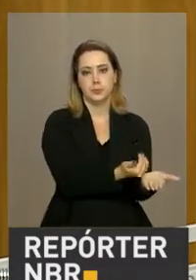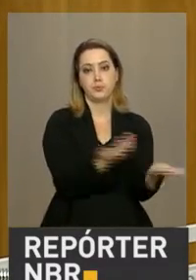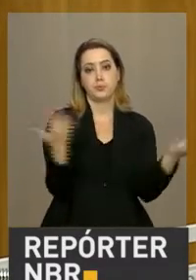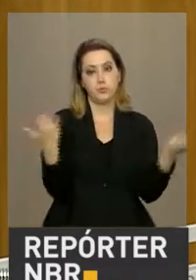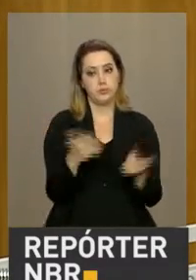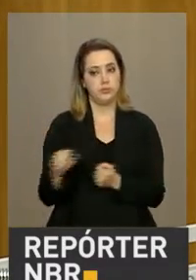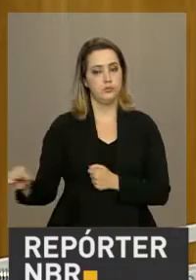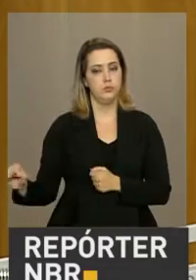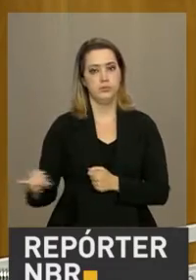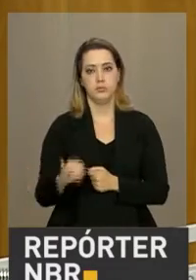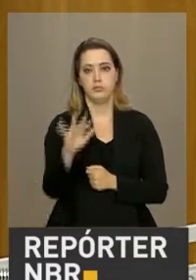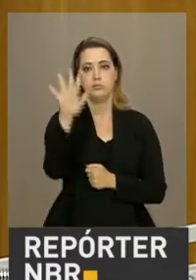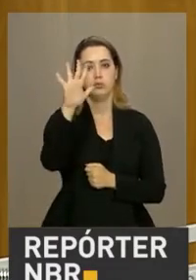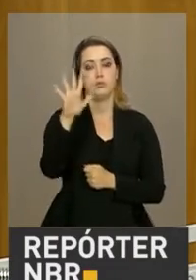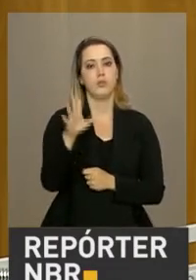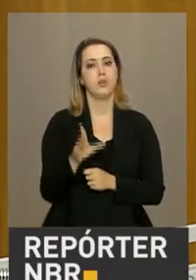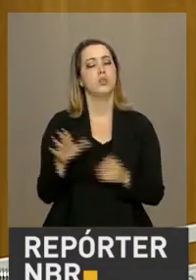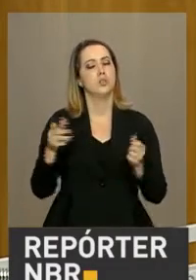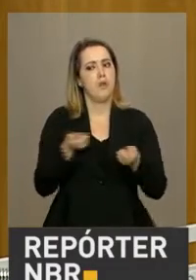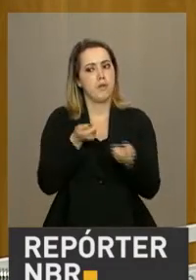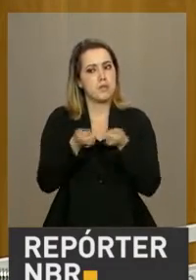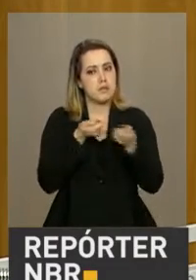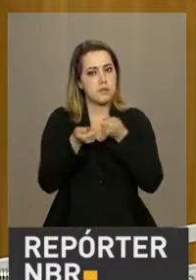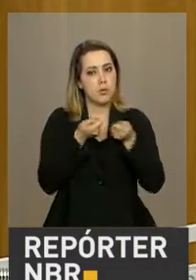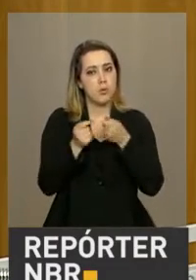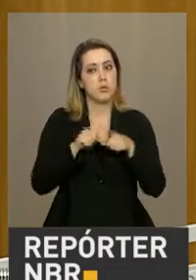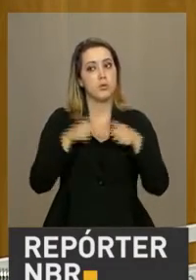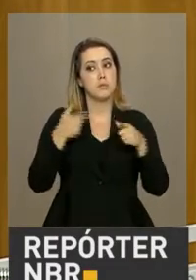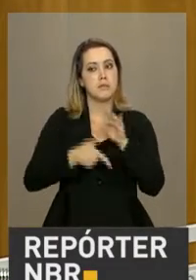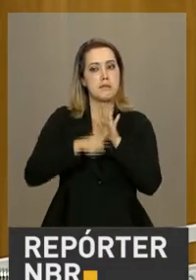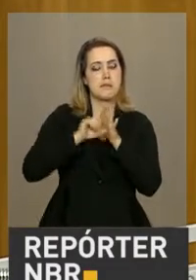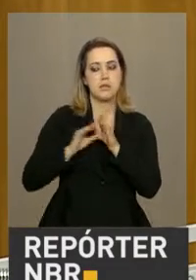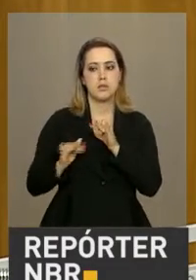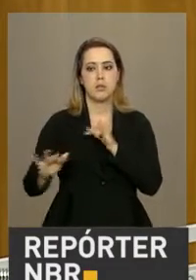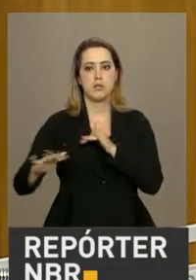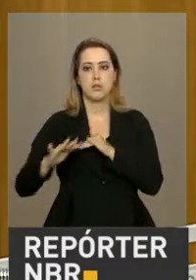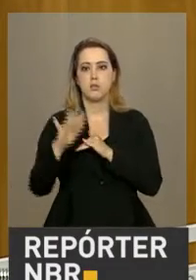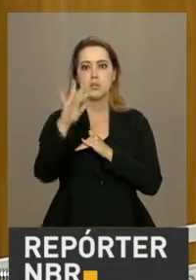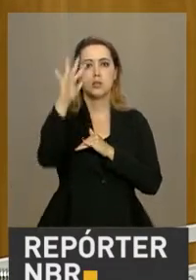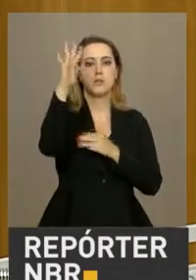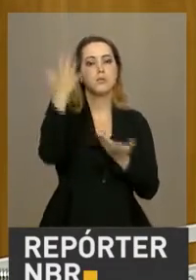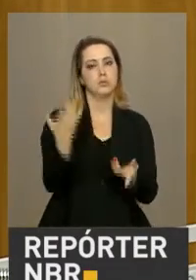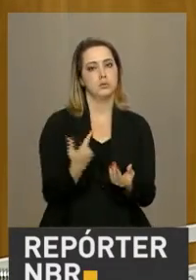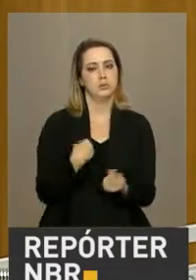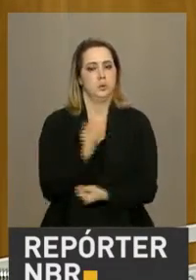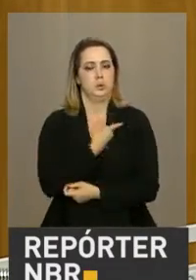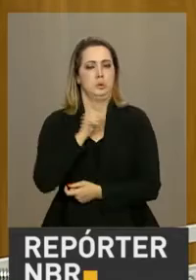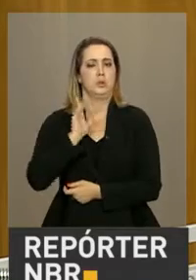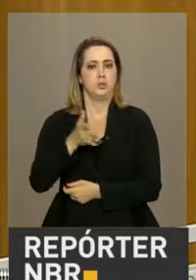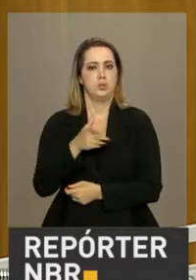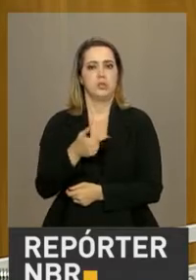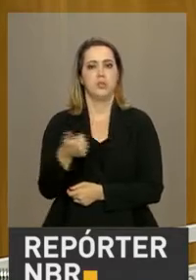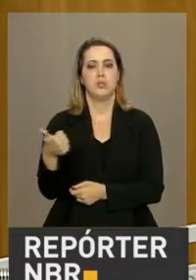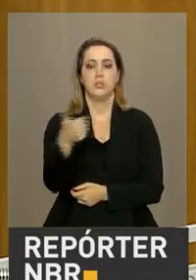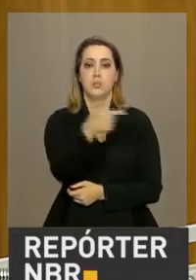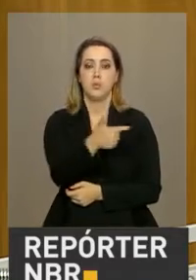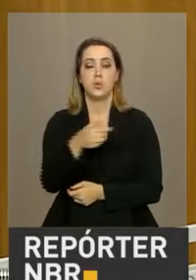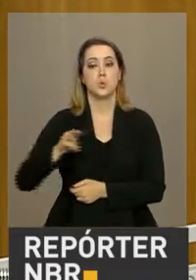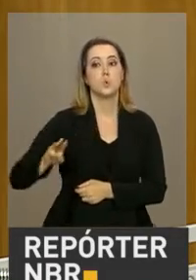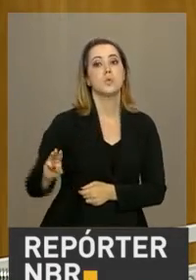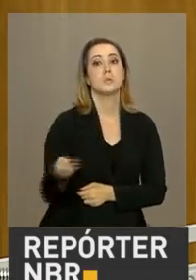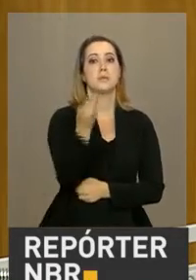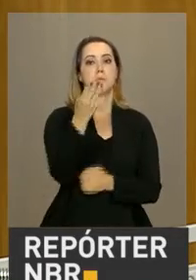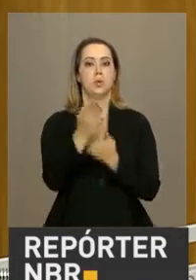é o sob controle mas lutava crescente a gente tem quase o mais de 12 milhões de desempregados